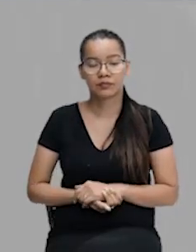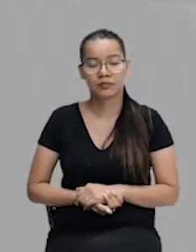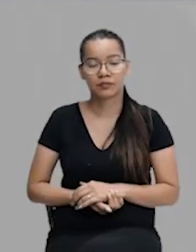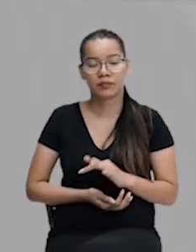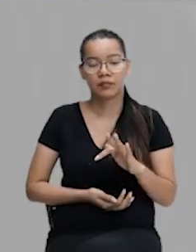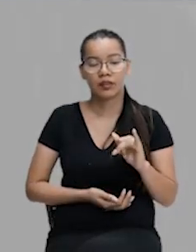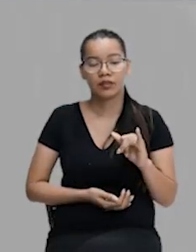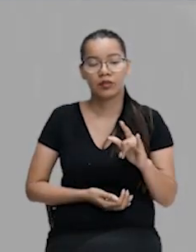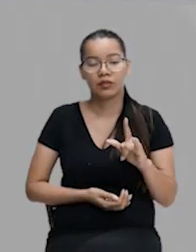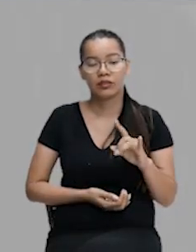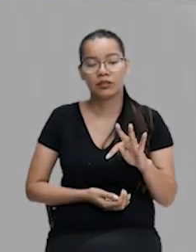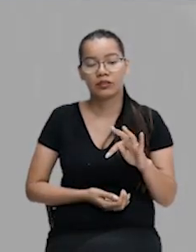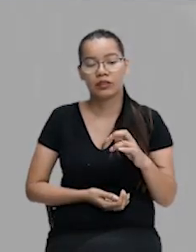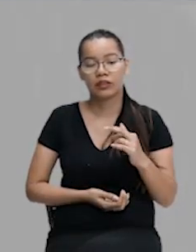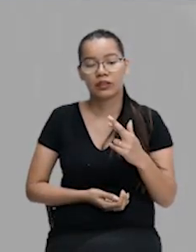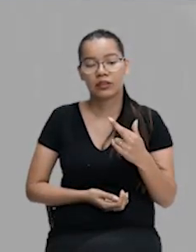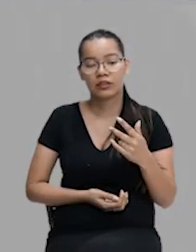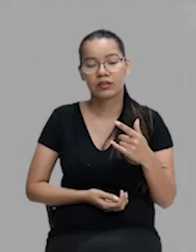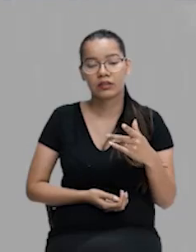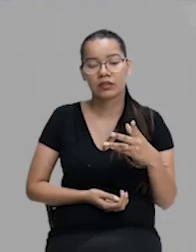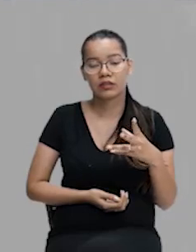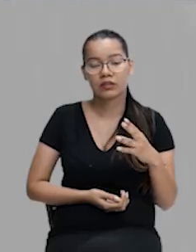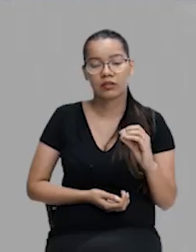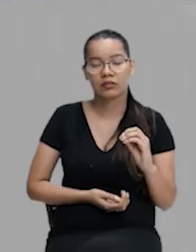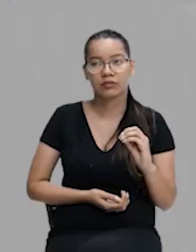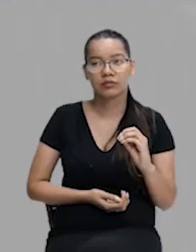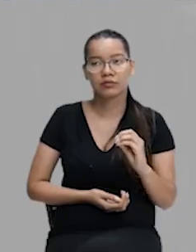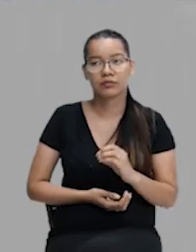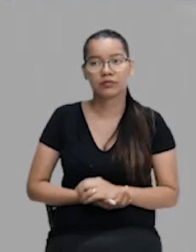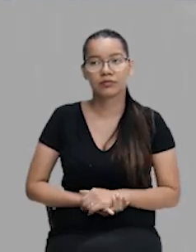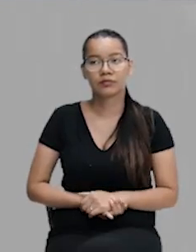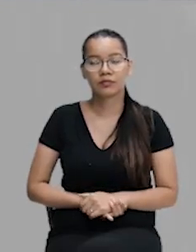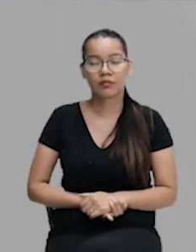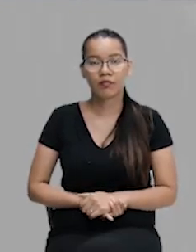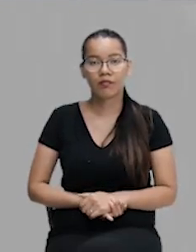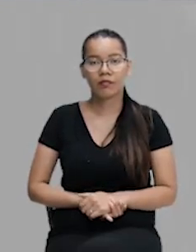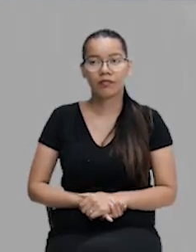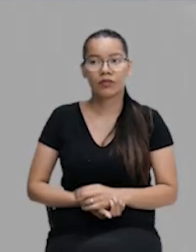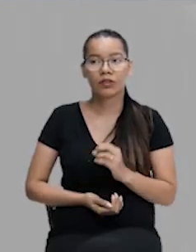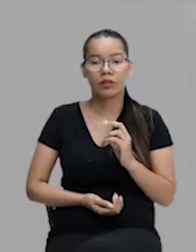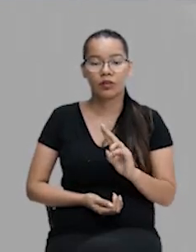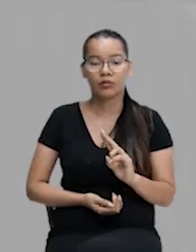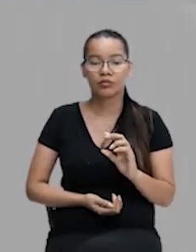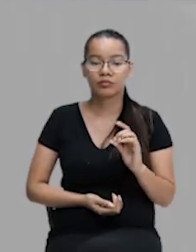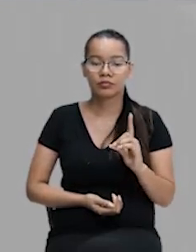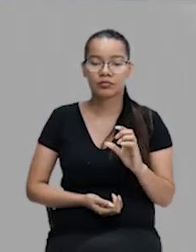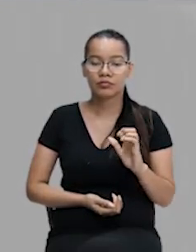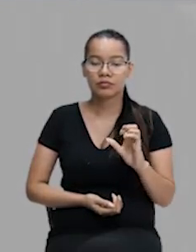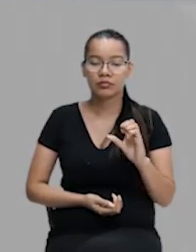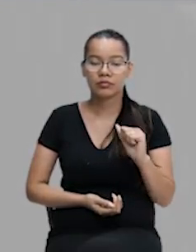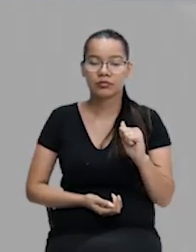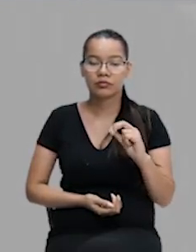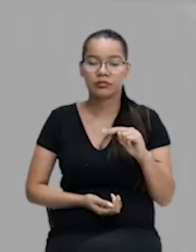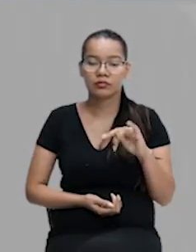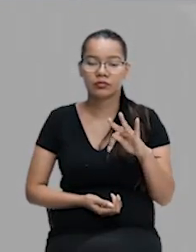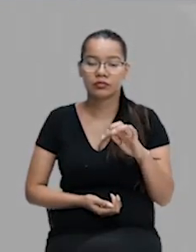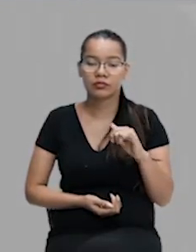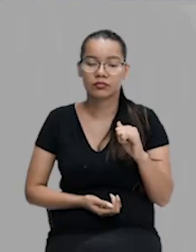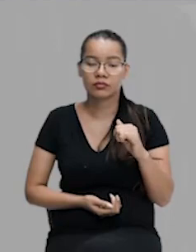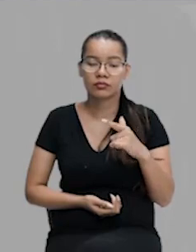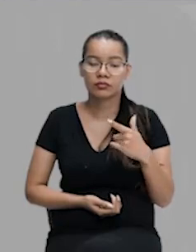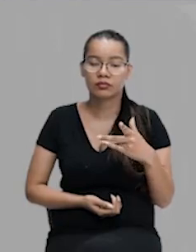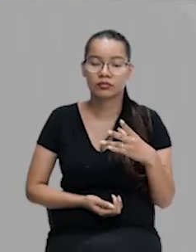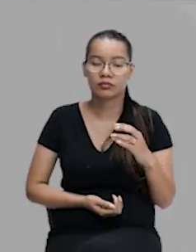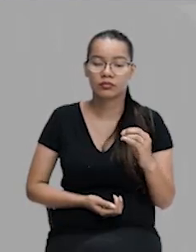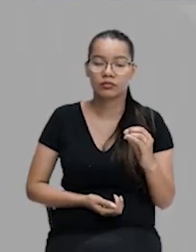ser a filtração, né, que vai reter essas partículas sólidas, ou então a decantação. Deixa em repouso